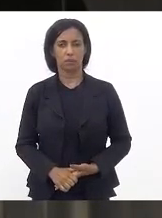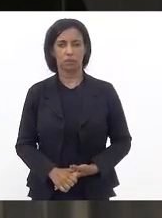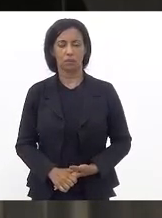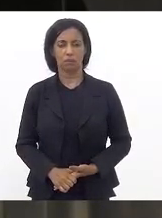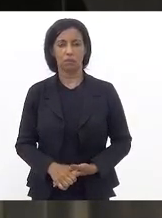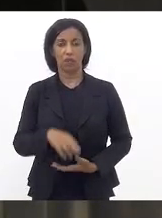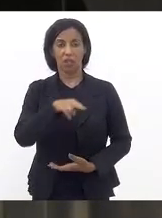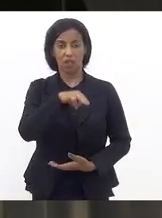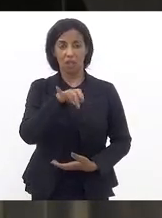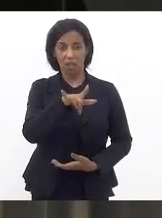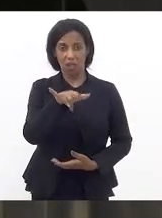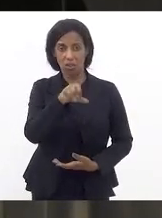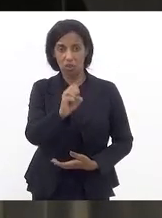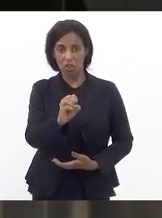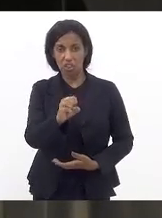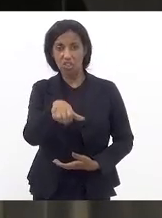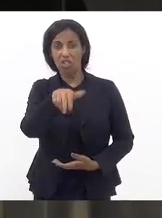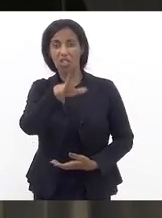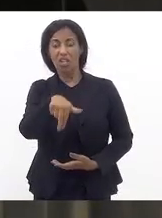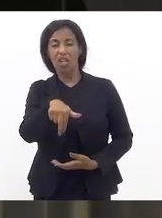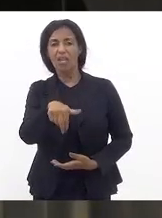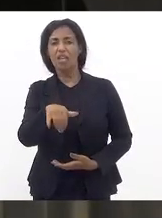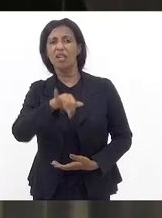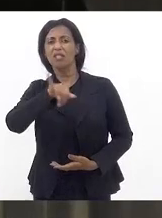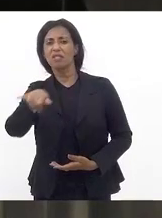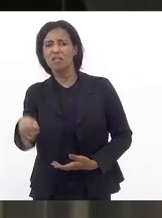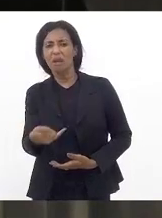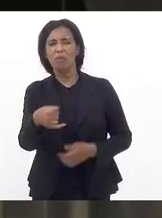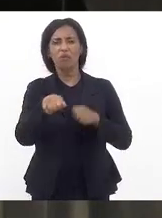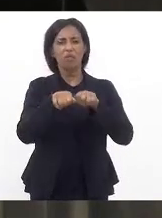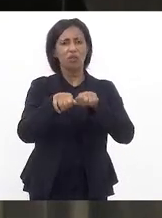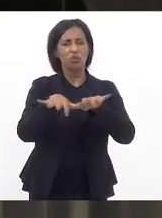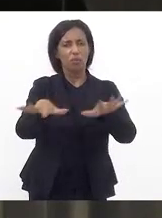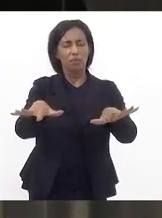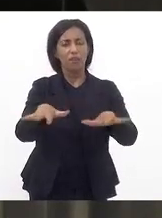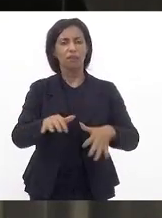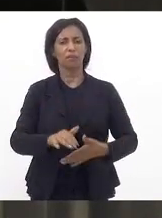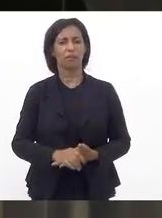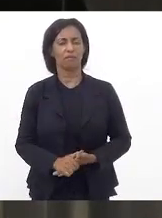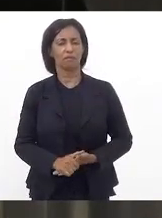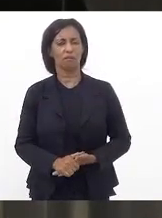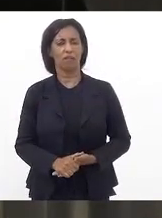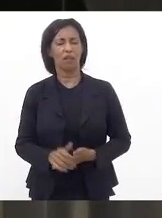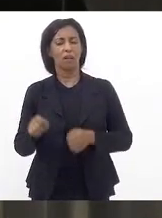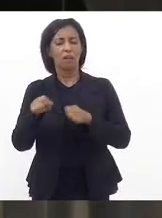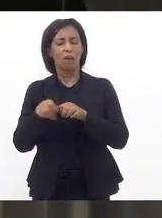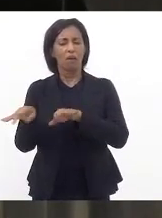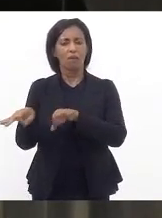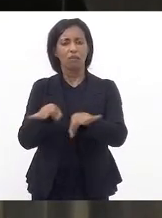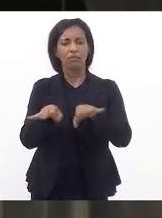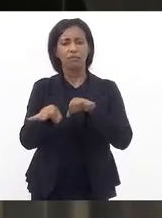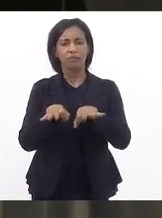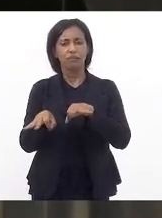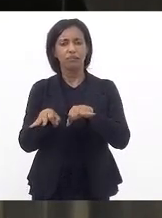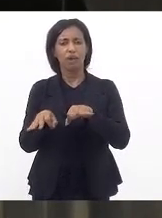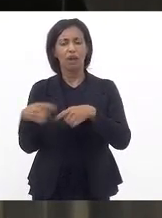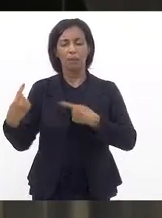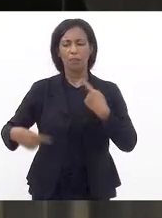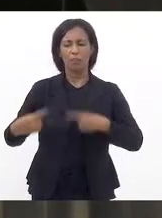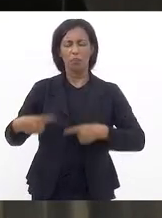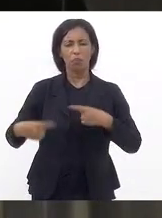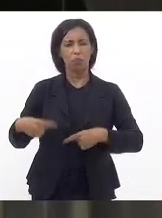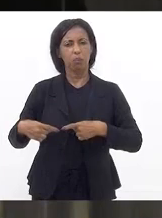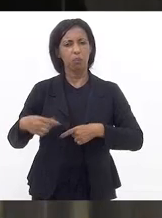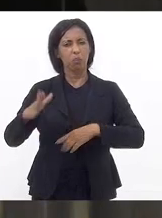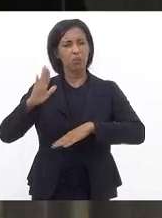e como é que é acionista é quem se utiliza de uma pandemia para fazer uma política